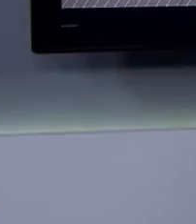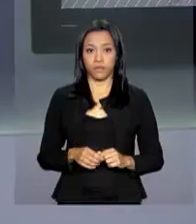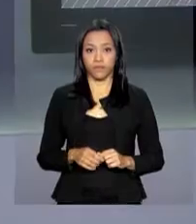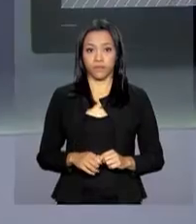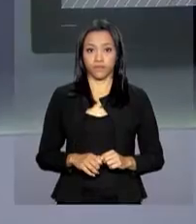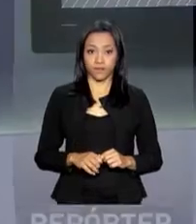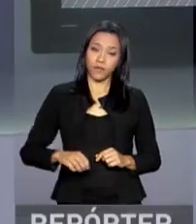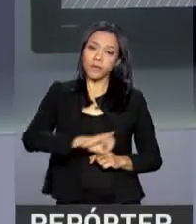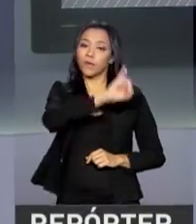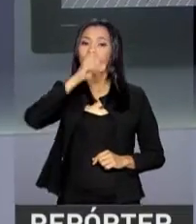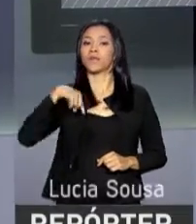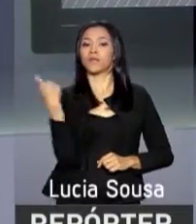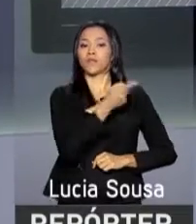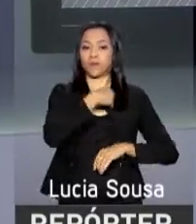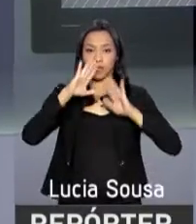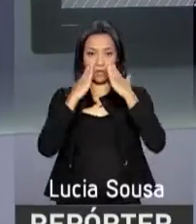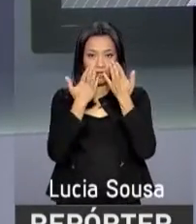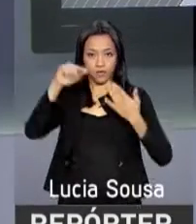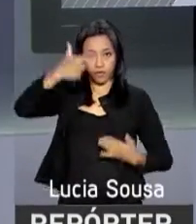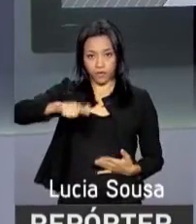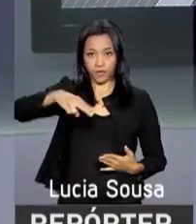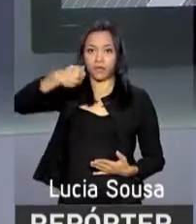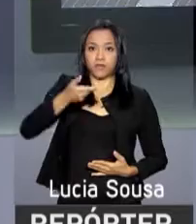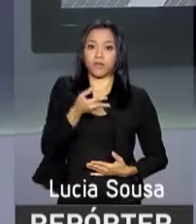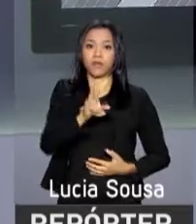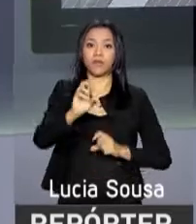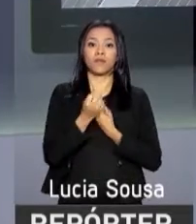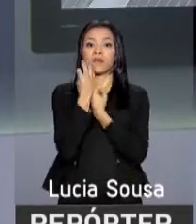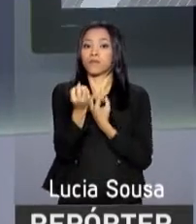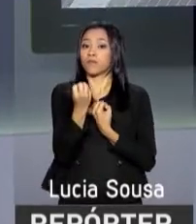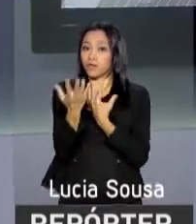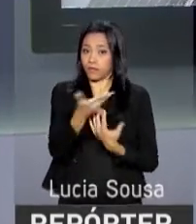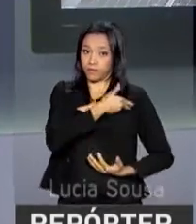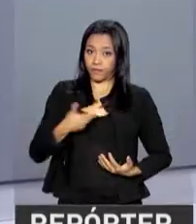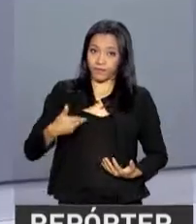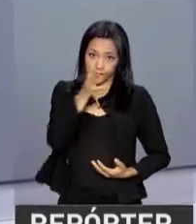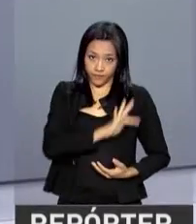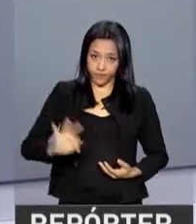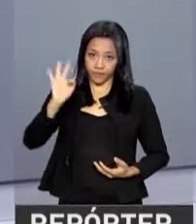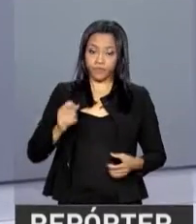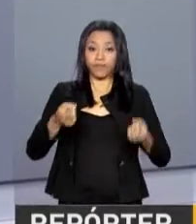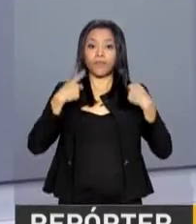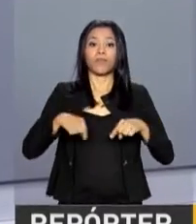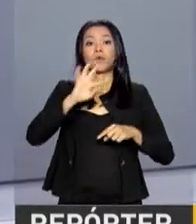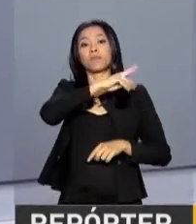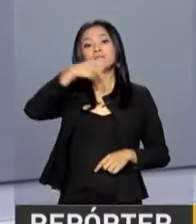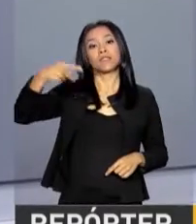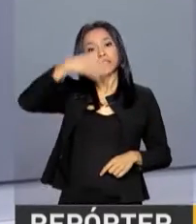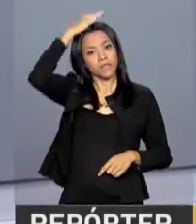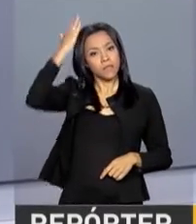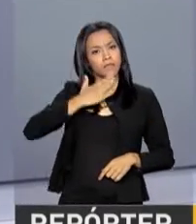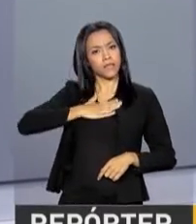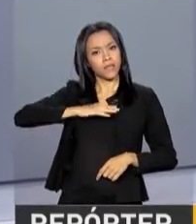o la no ar mais uma edição do repórter nbr notícias do governo federal o presidente michel temer participa